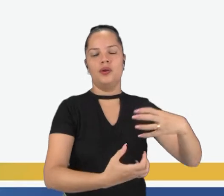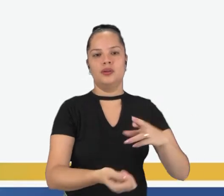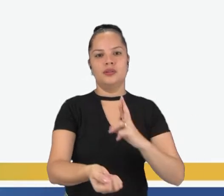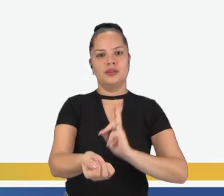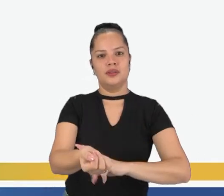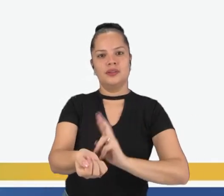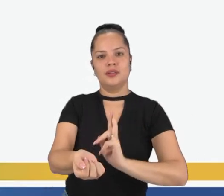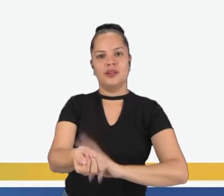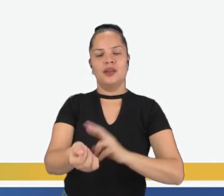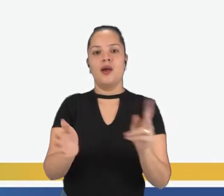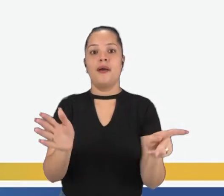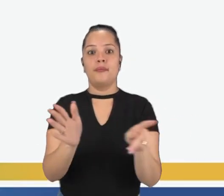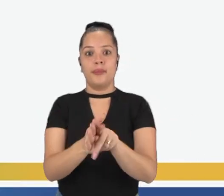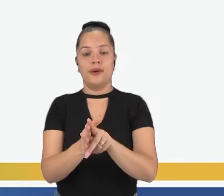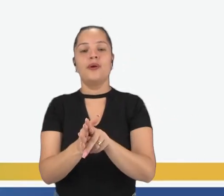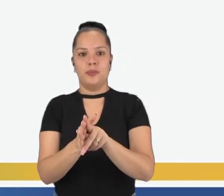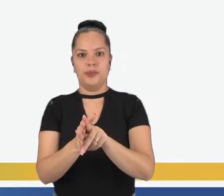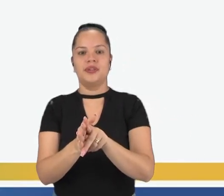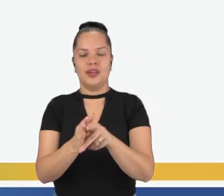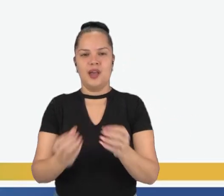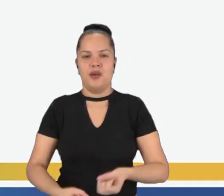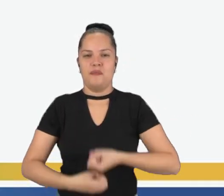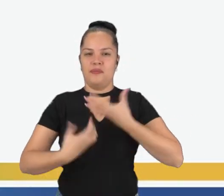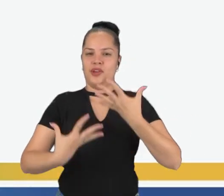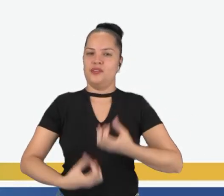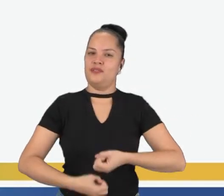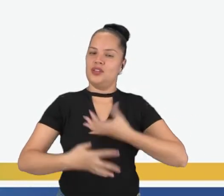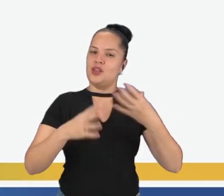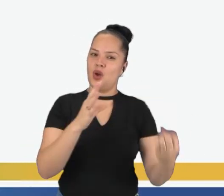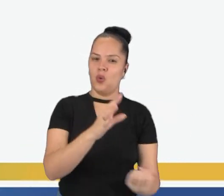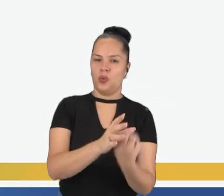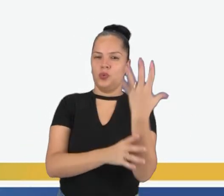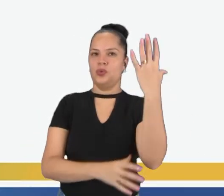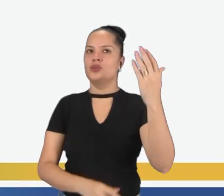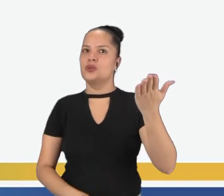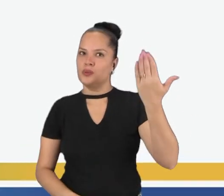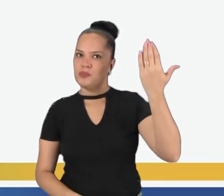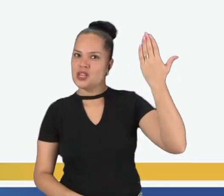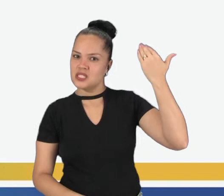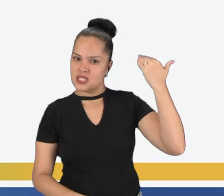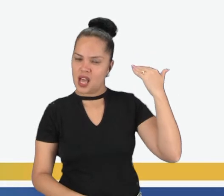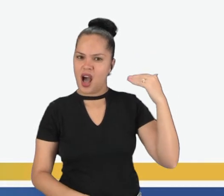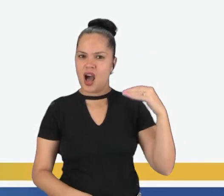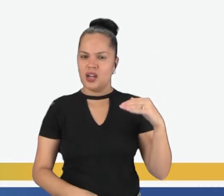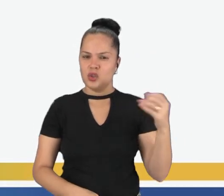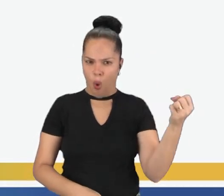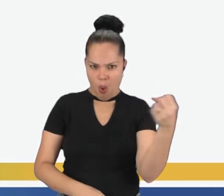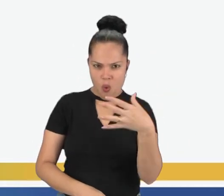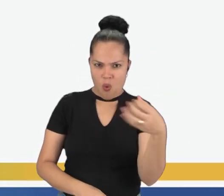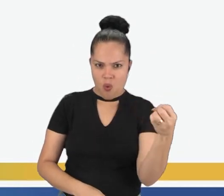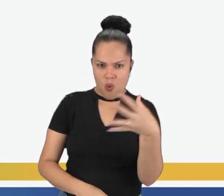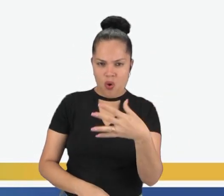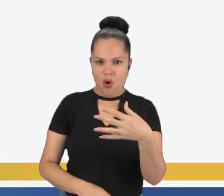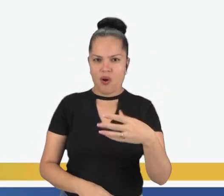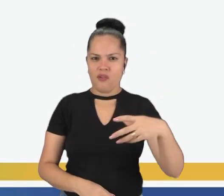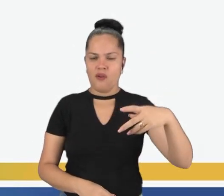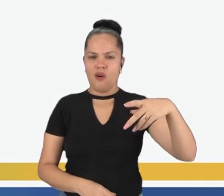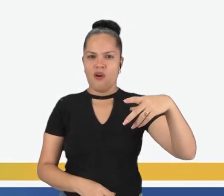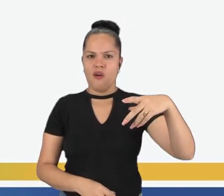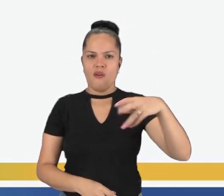uma harmonia própria. Essa manifestação surgiu na antiguidade, na modernidade, na pré-história ou